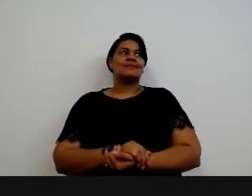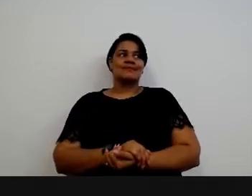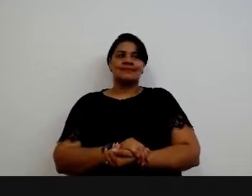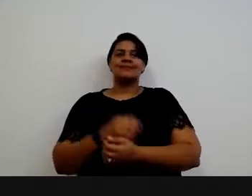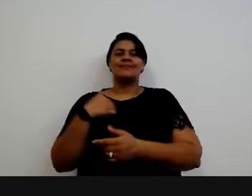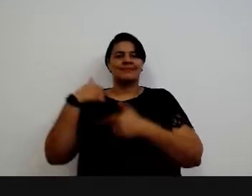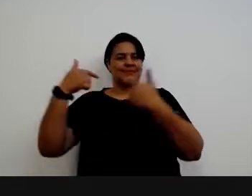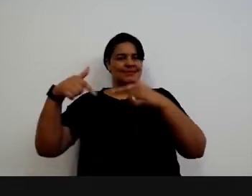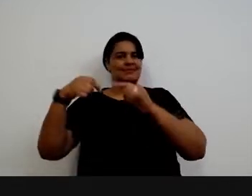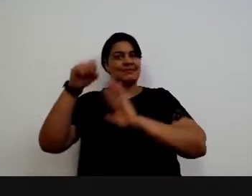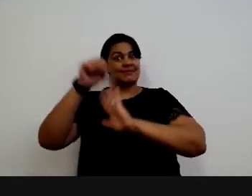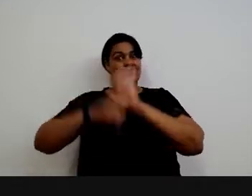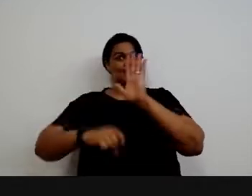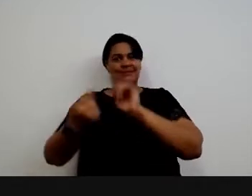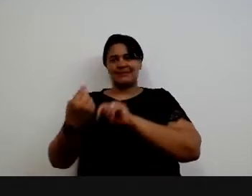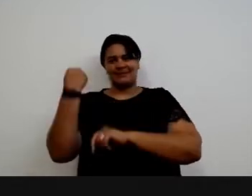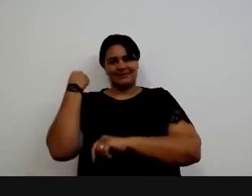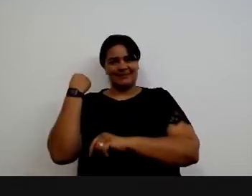passado.